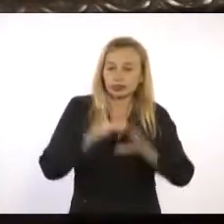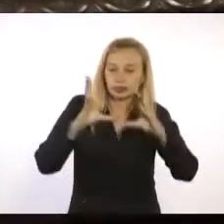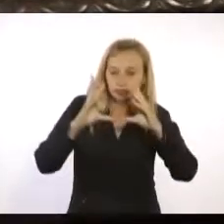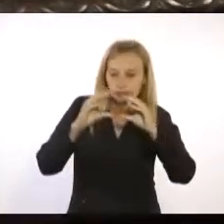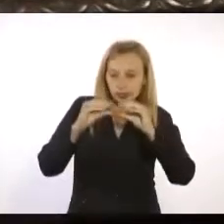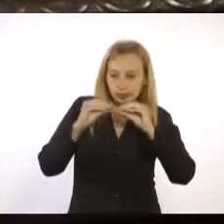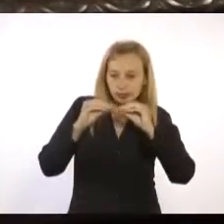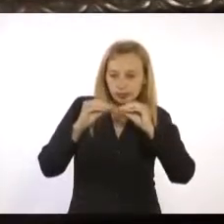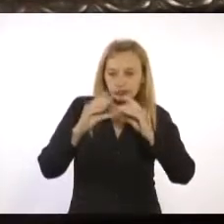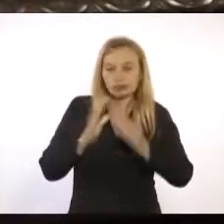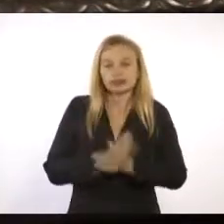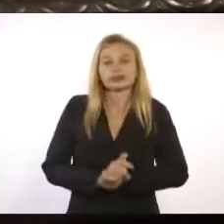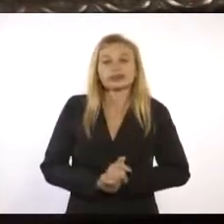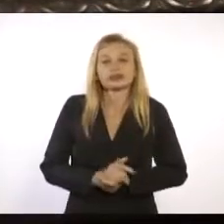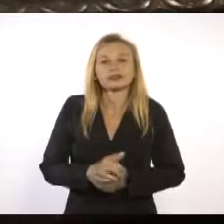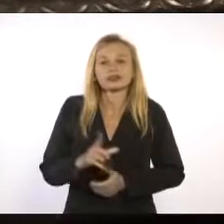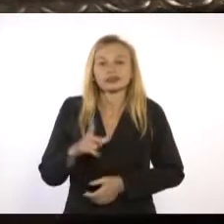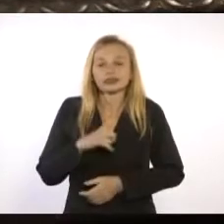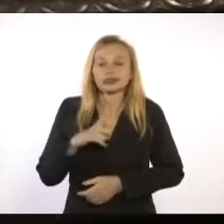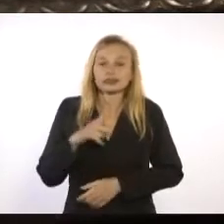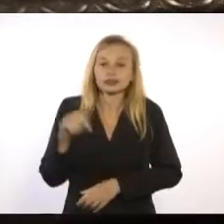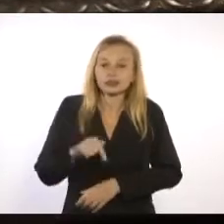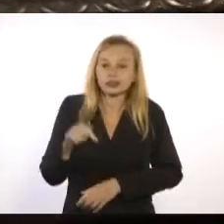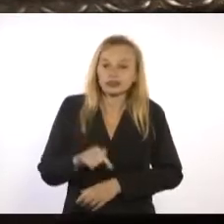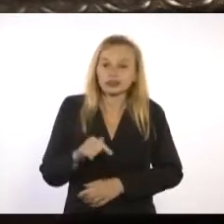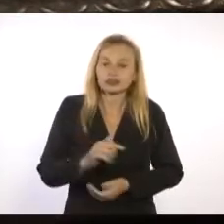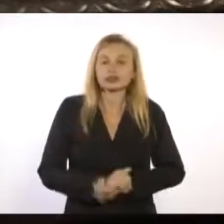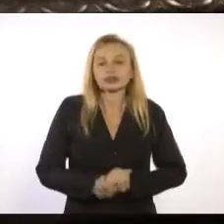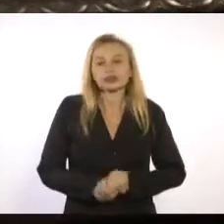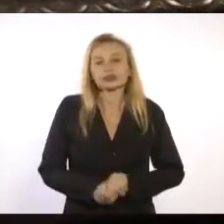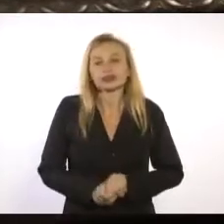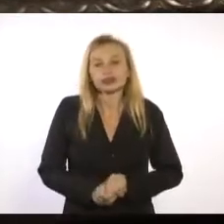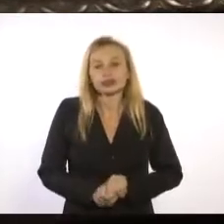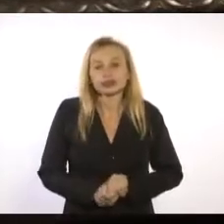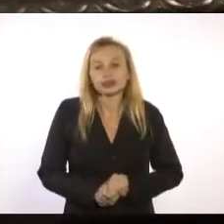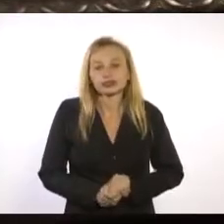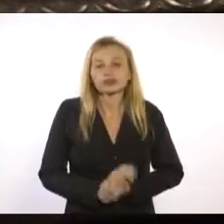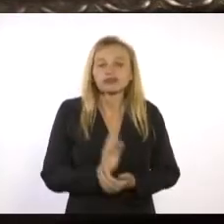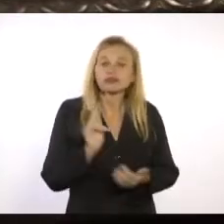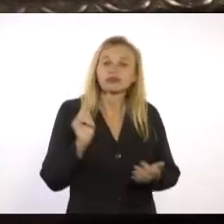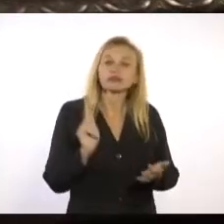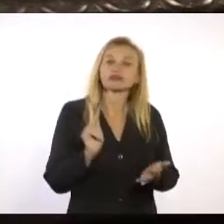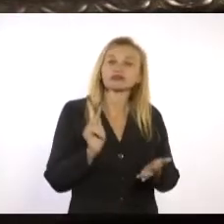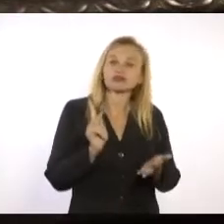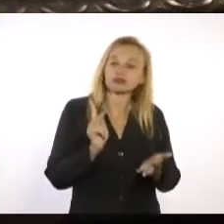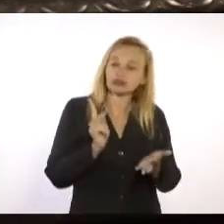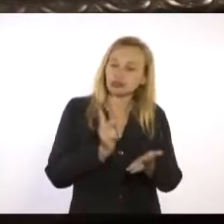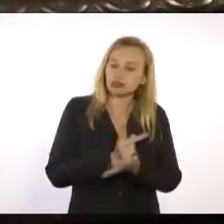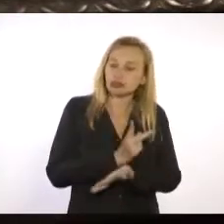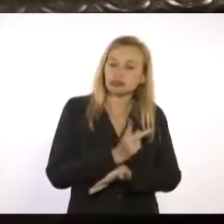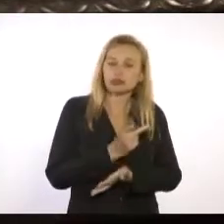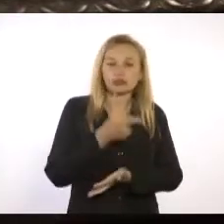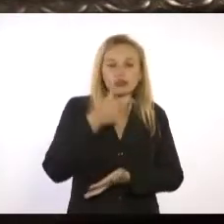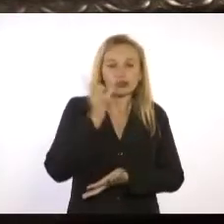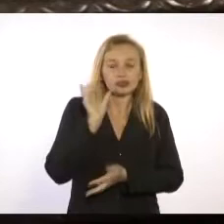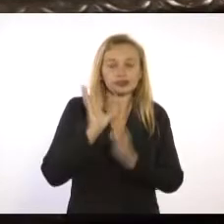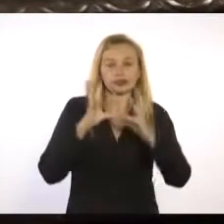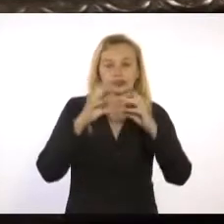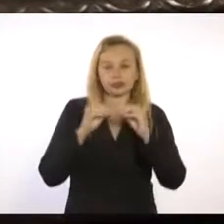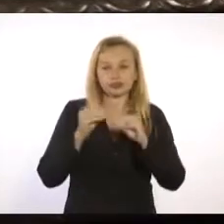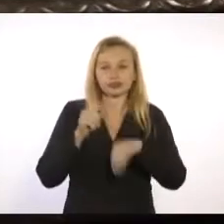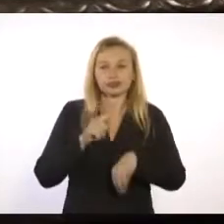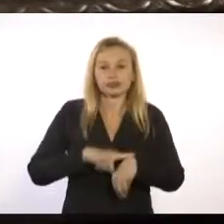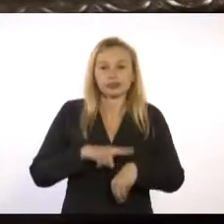e aqui eu tenho o saldo parcial do que ocorreu ontem à noite, no